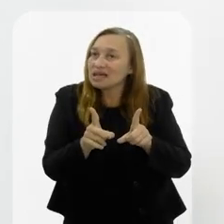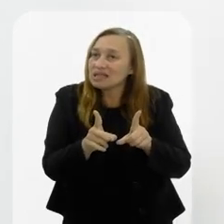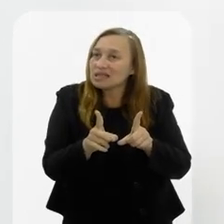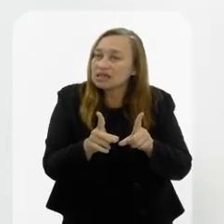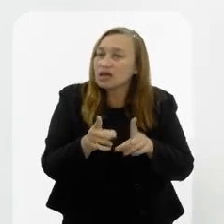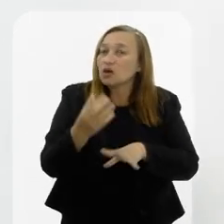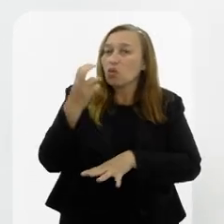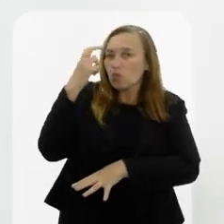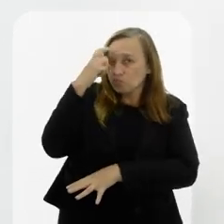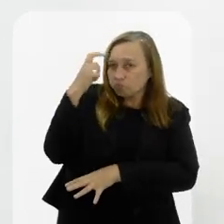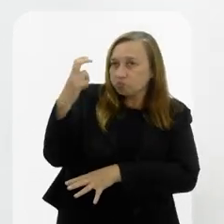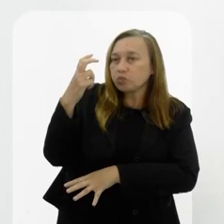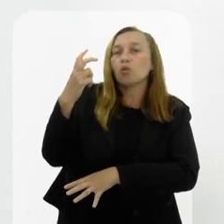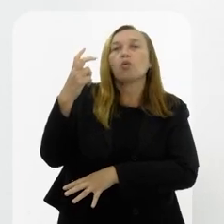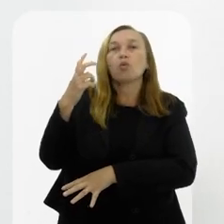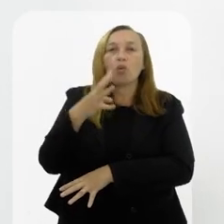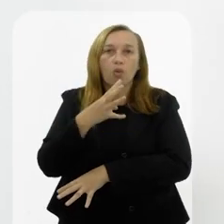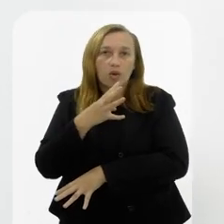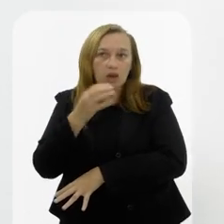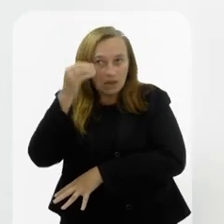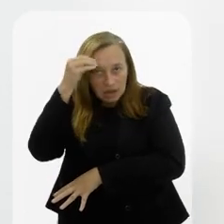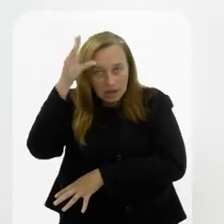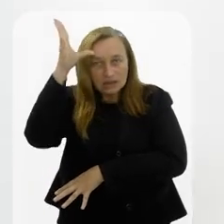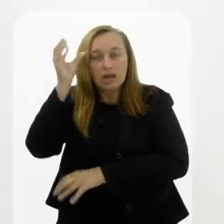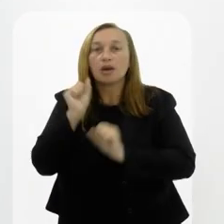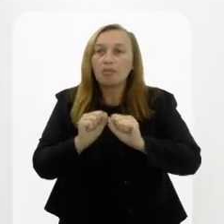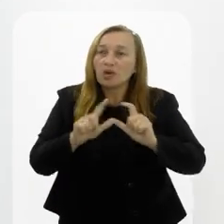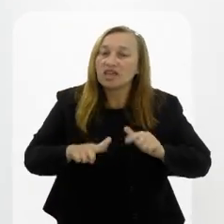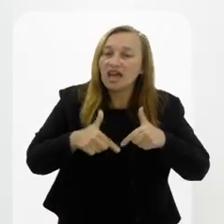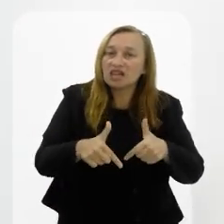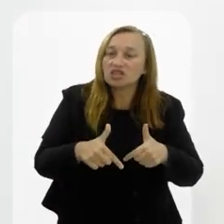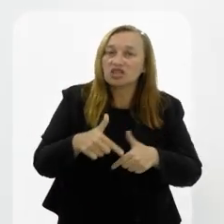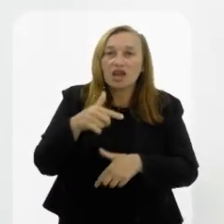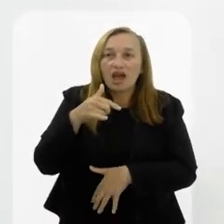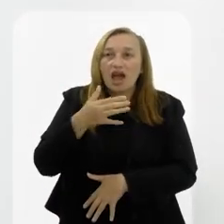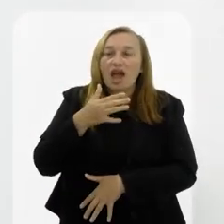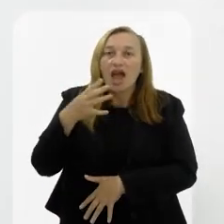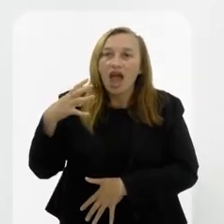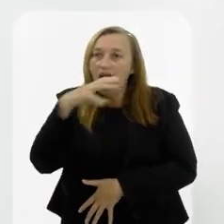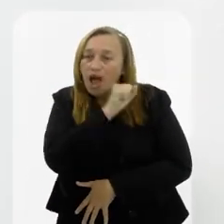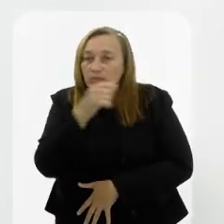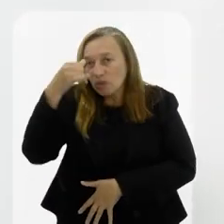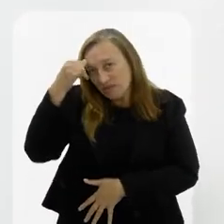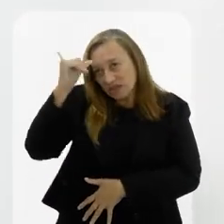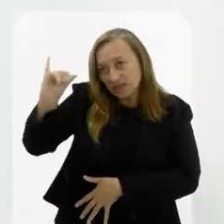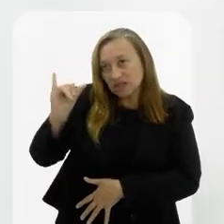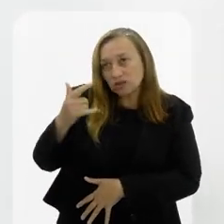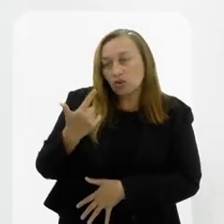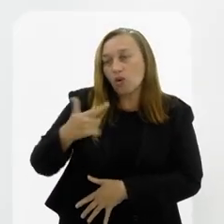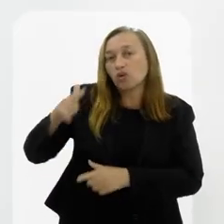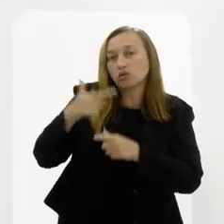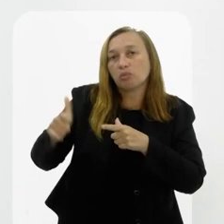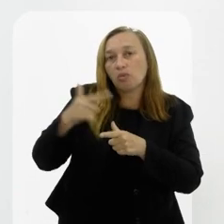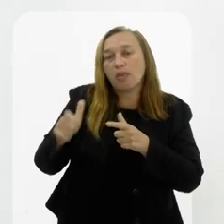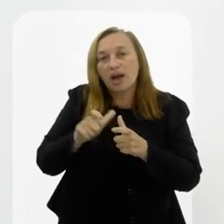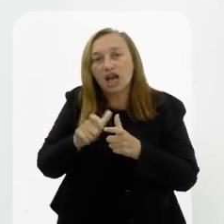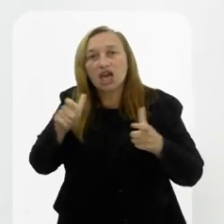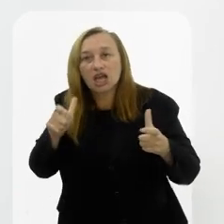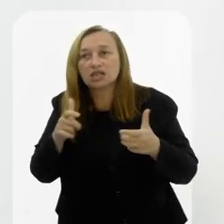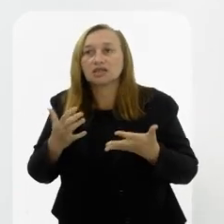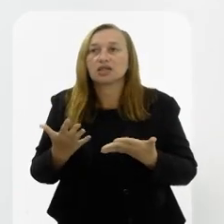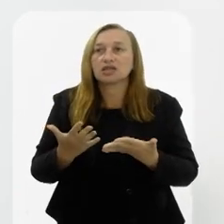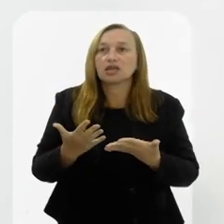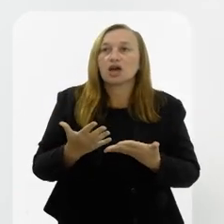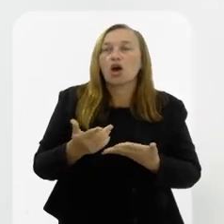trazem consigo um saber e podem agir preventivamente, evitando, por exemplo, um problema muito